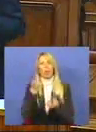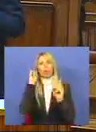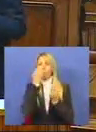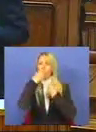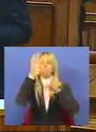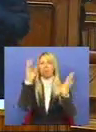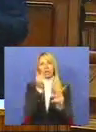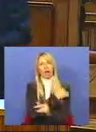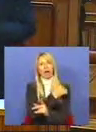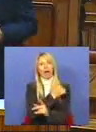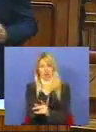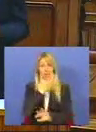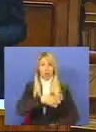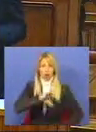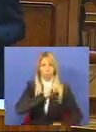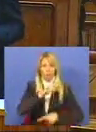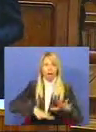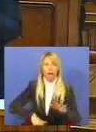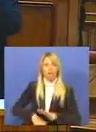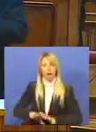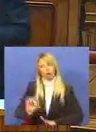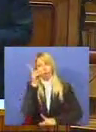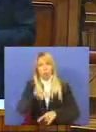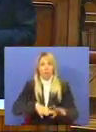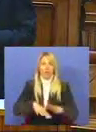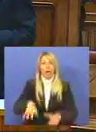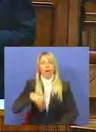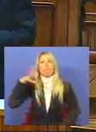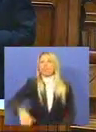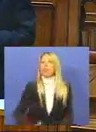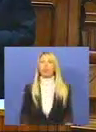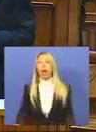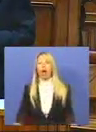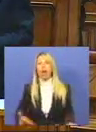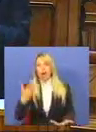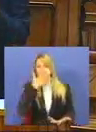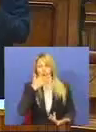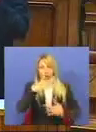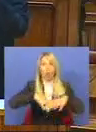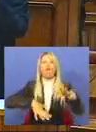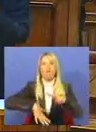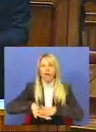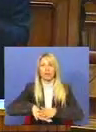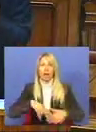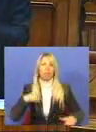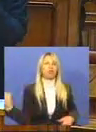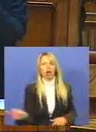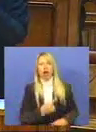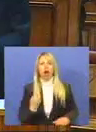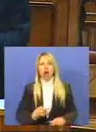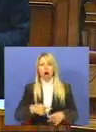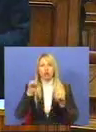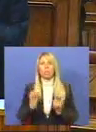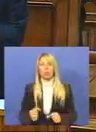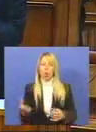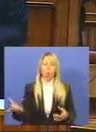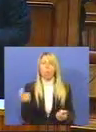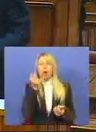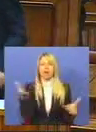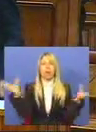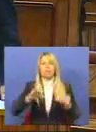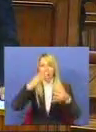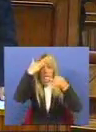isto, não se deve fazer em Portugal. Porque se o fizermos, Sr. Primeiro-Ministro, nós seremos um pouco mais decentes